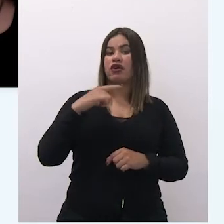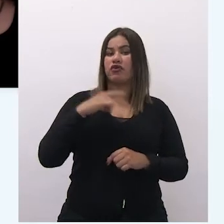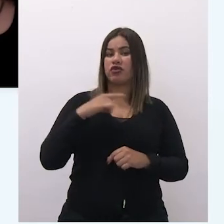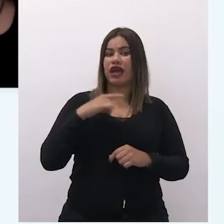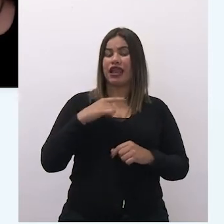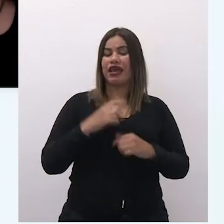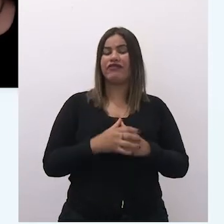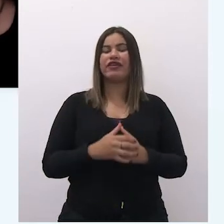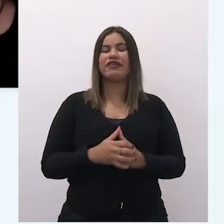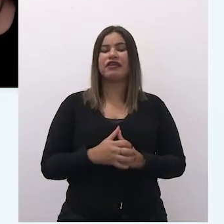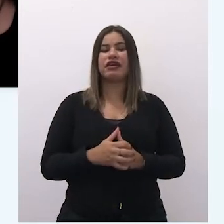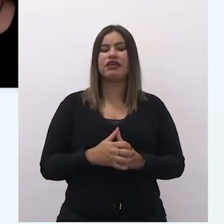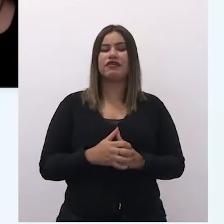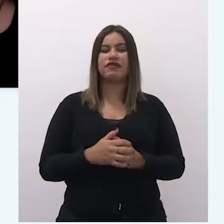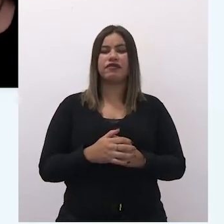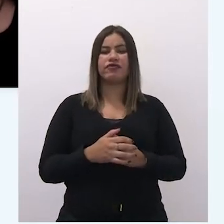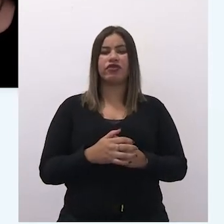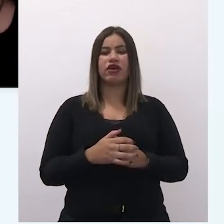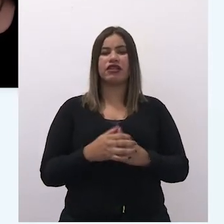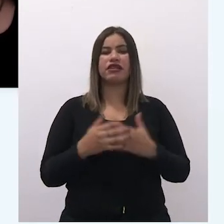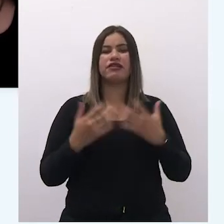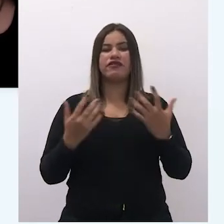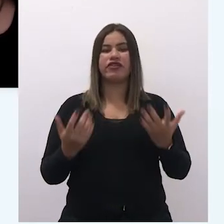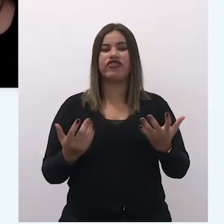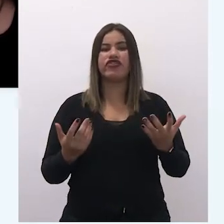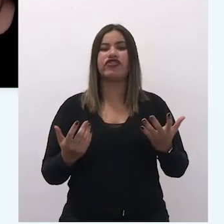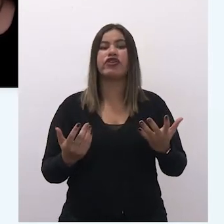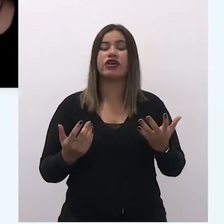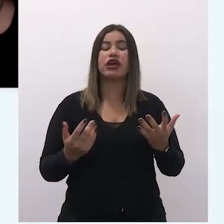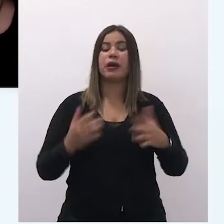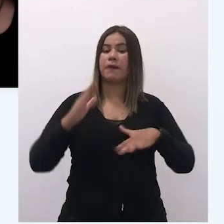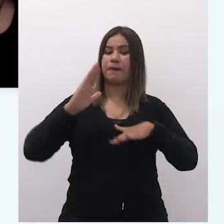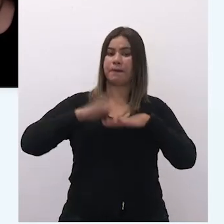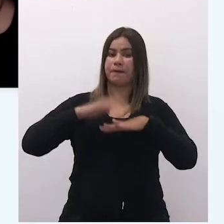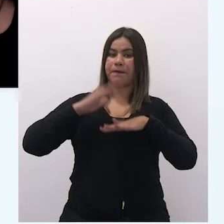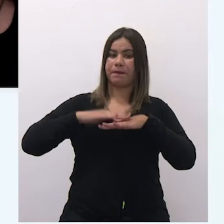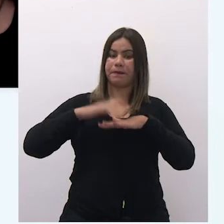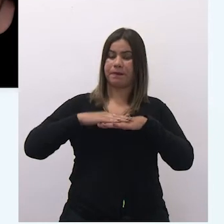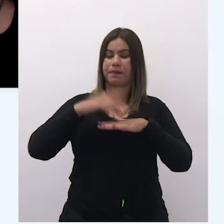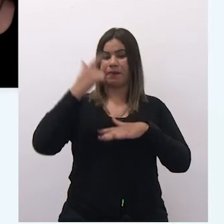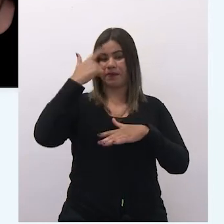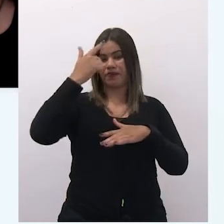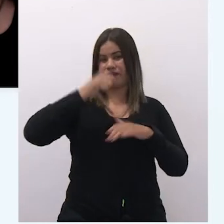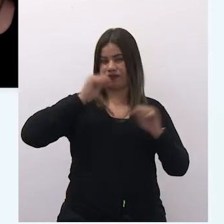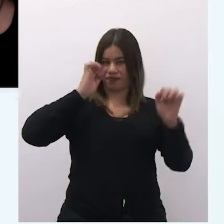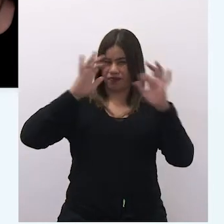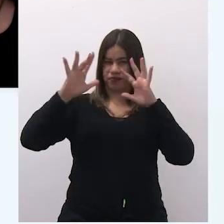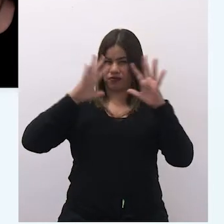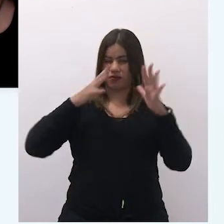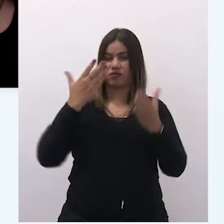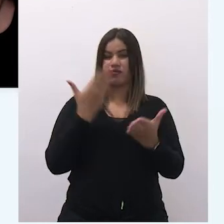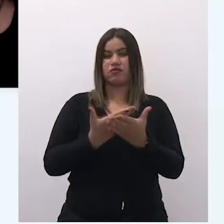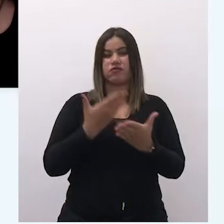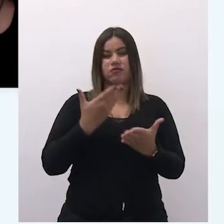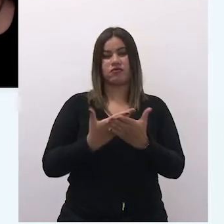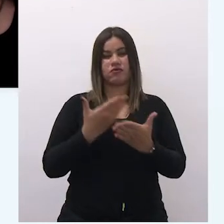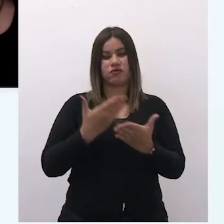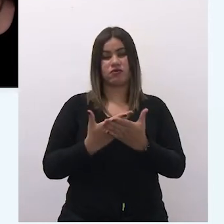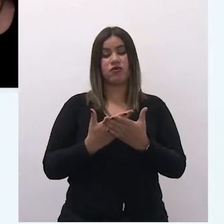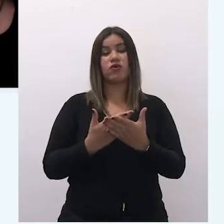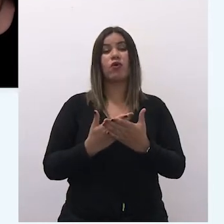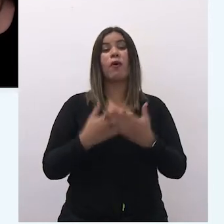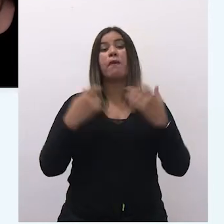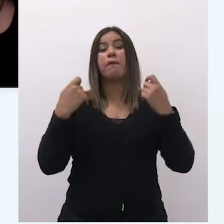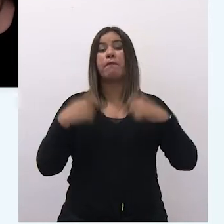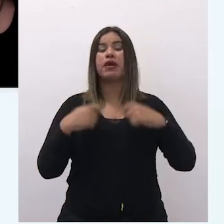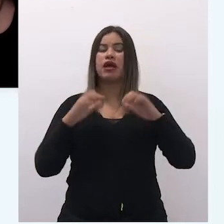desses mecanismos de participação. Na prática, se a gente pensar nas aulas, né, é preciso que